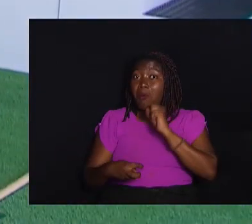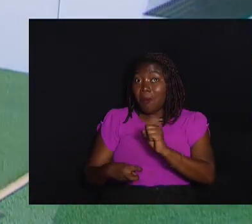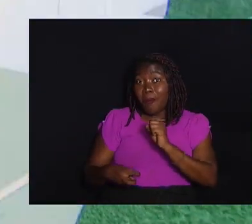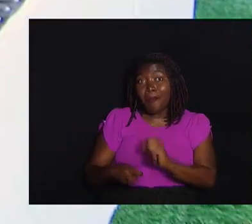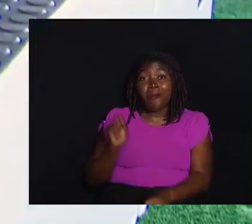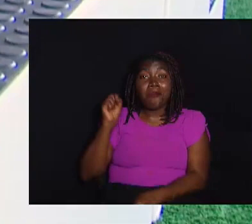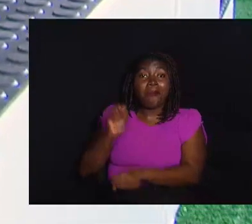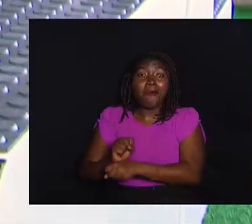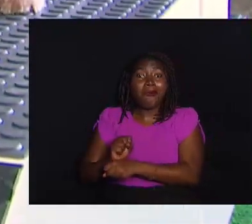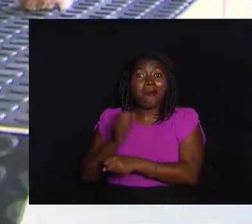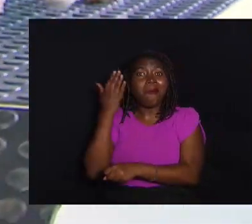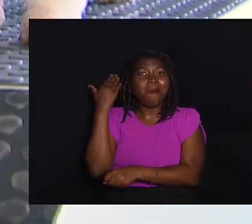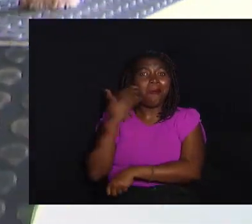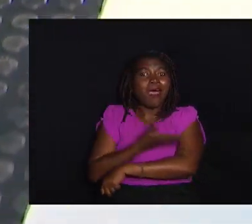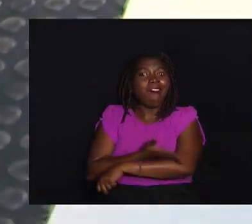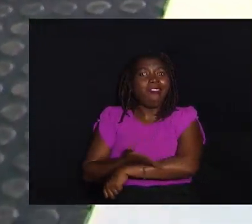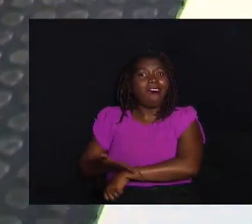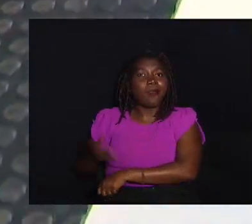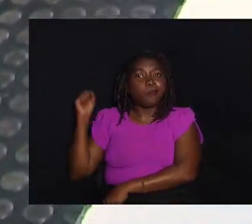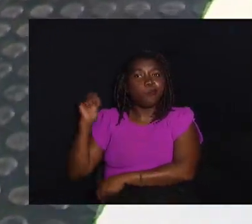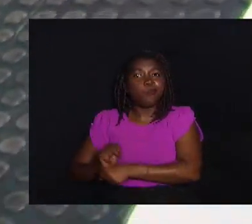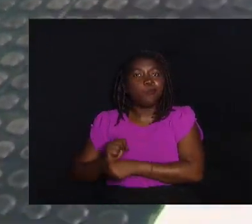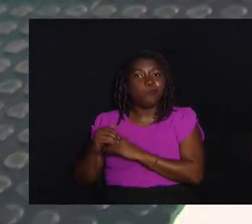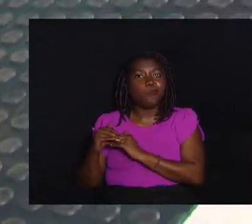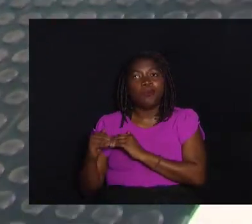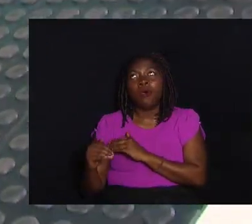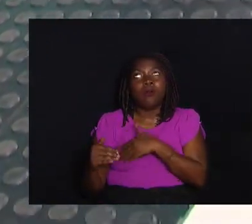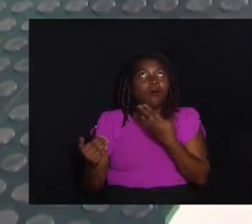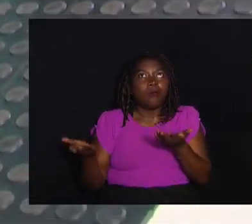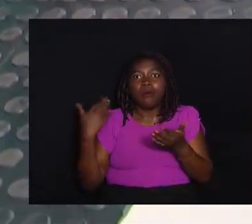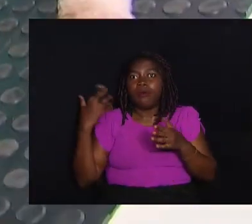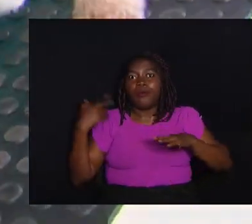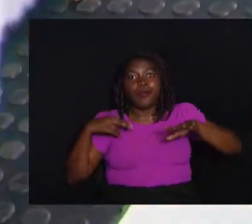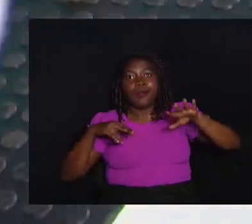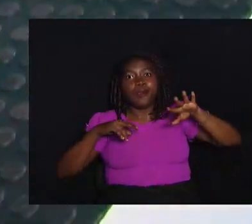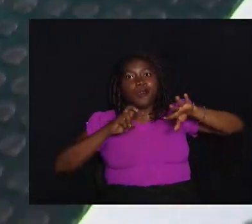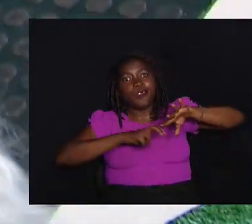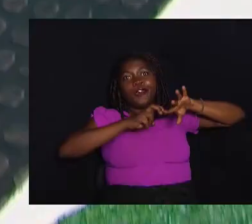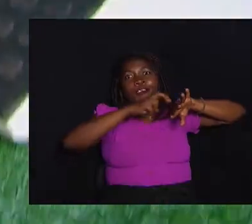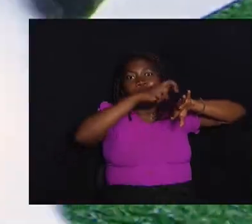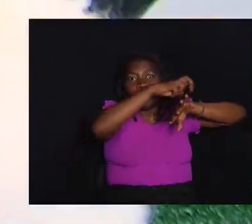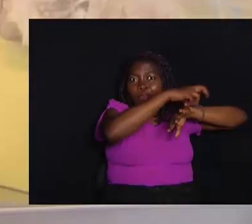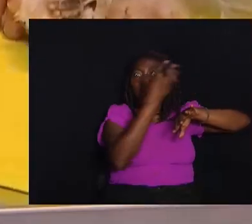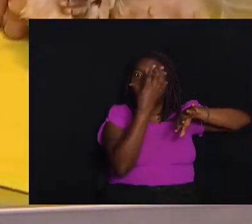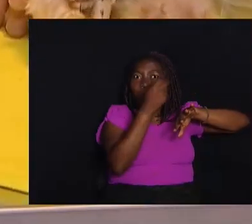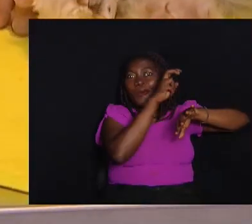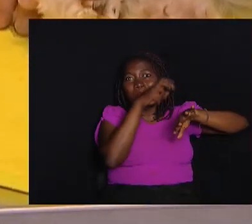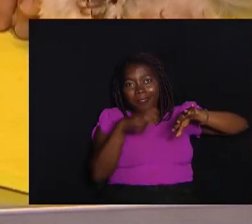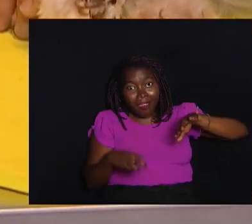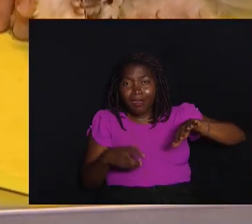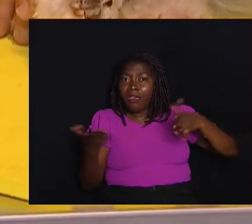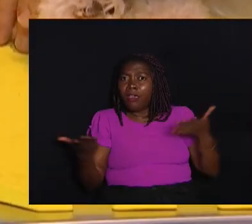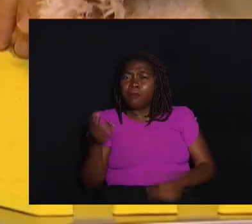que normalmente eles fariam. Então, subir tanto a escada como descer, eles podem deixar de